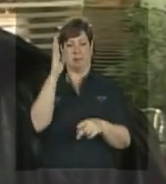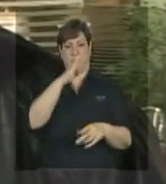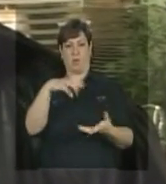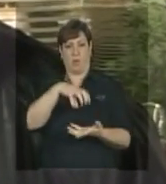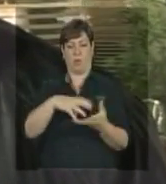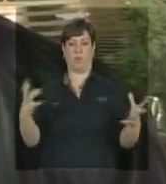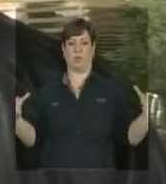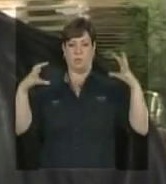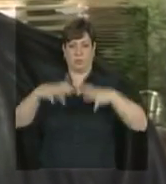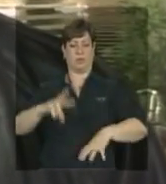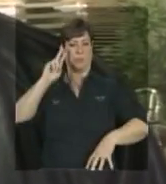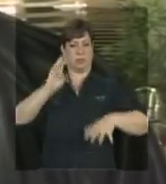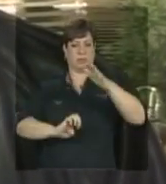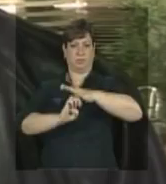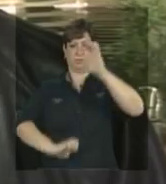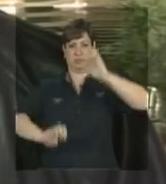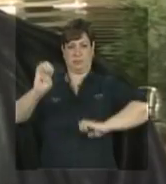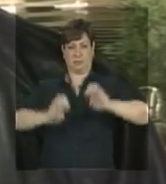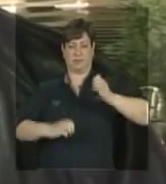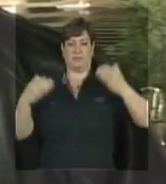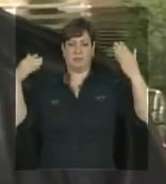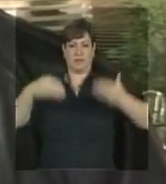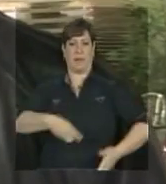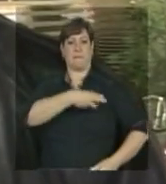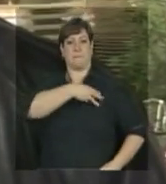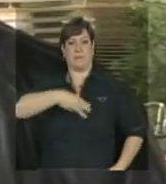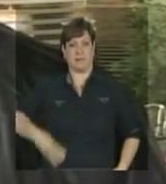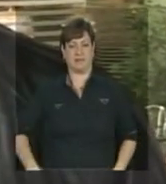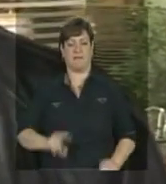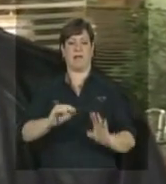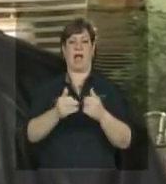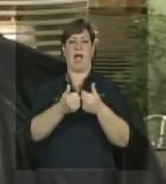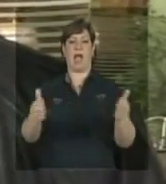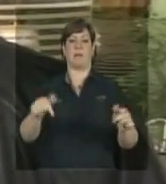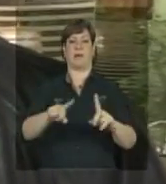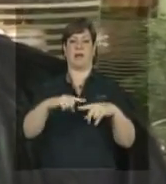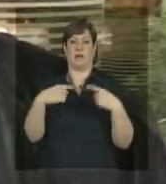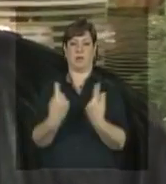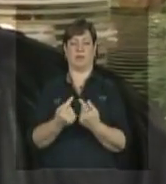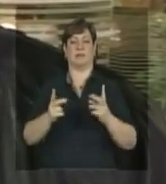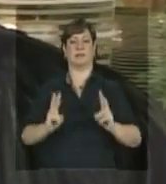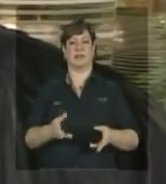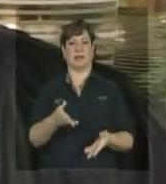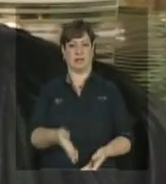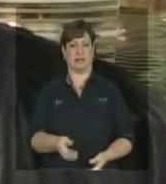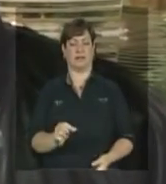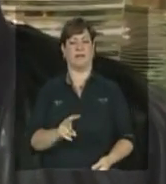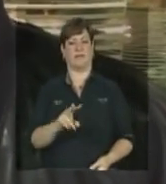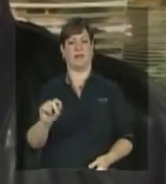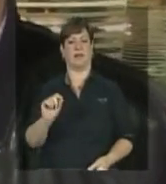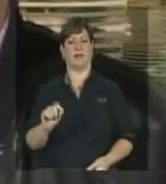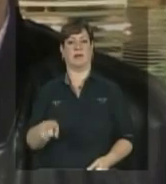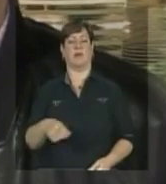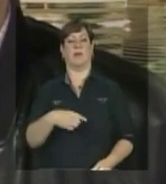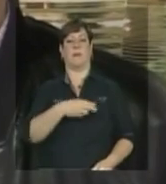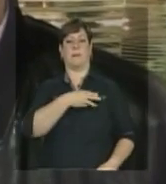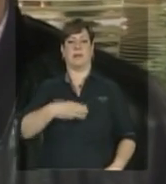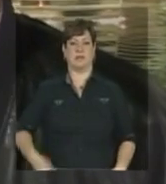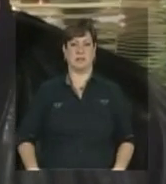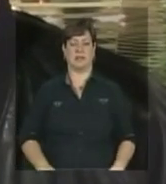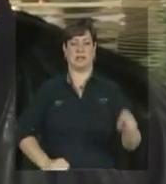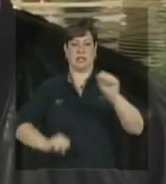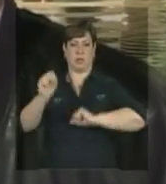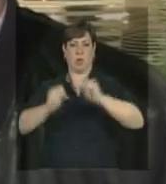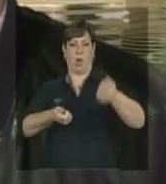representativo do Brasil, com a presença de ministros que vão abrir o evento, que sempre seria e será o ministro da Indústria e Comércio